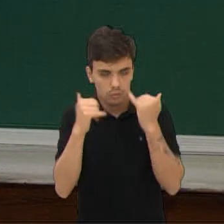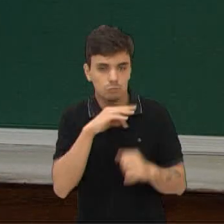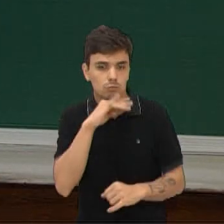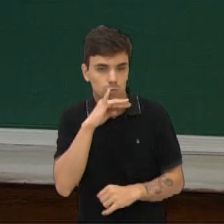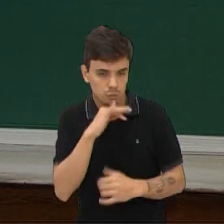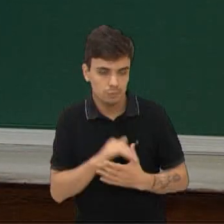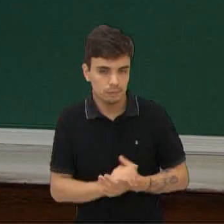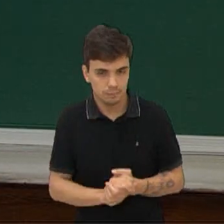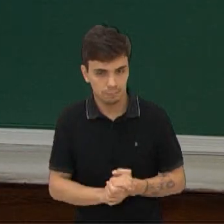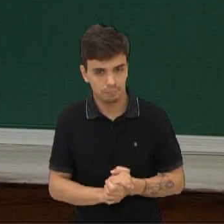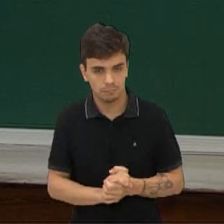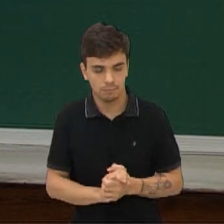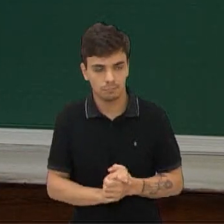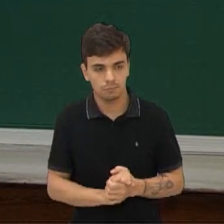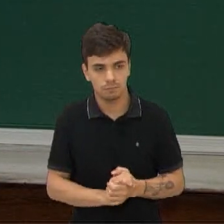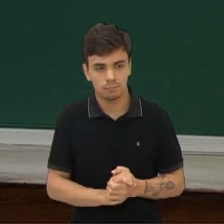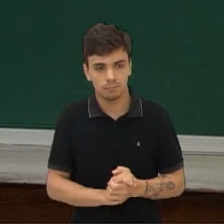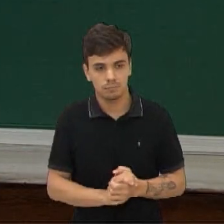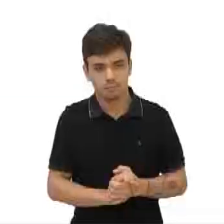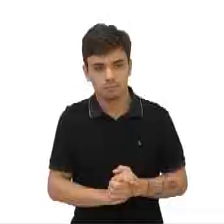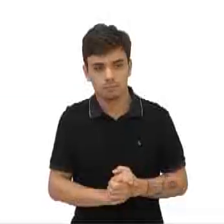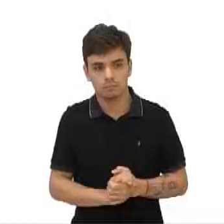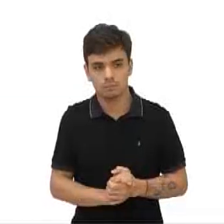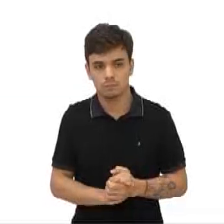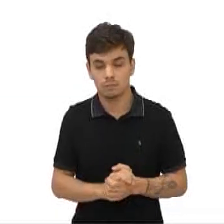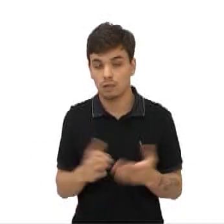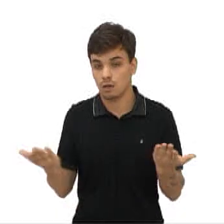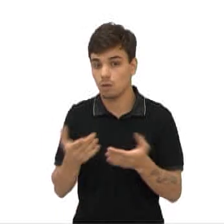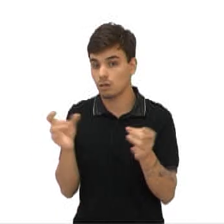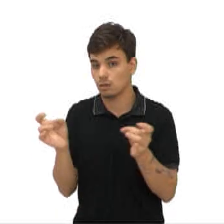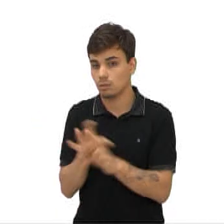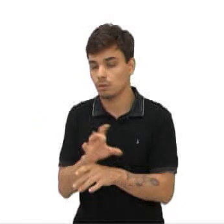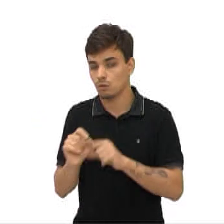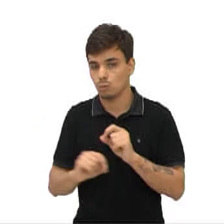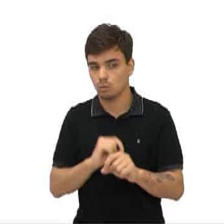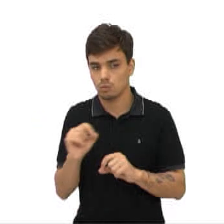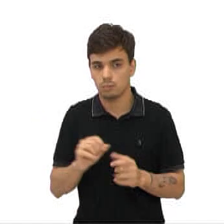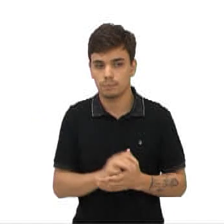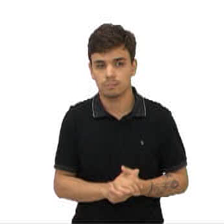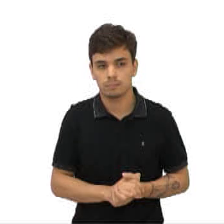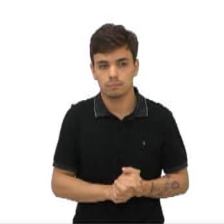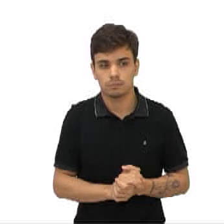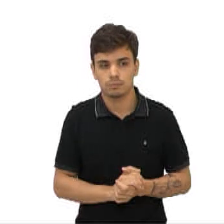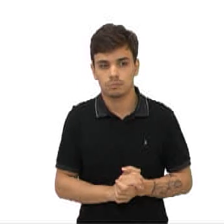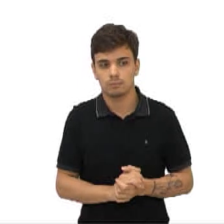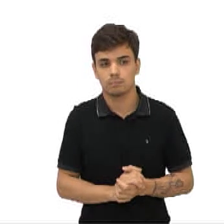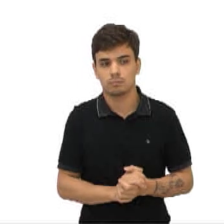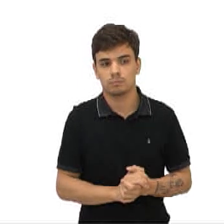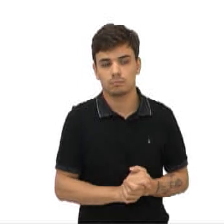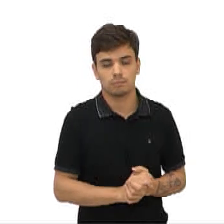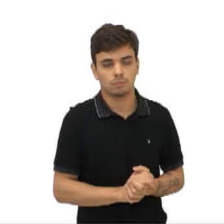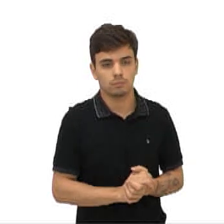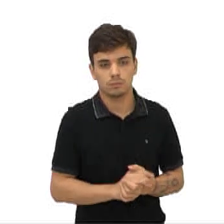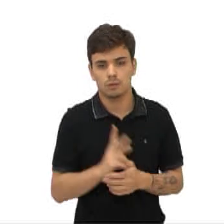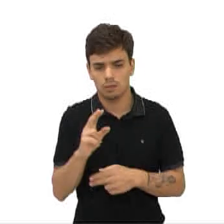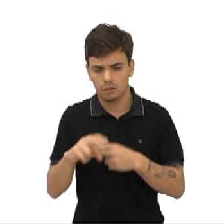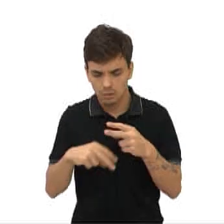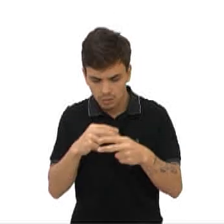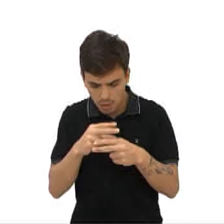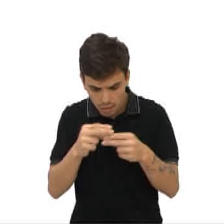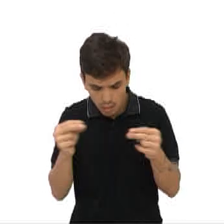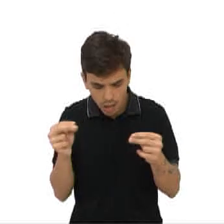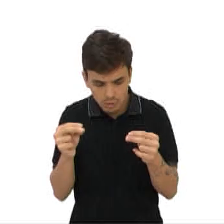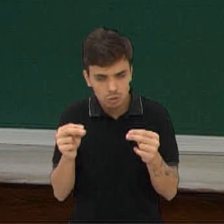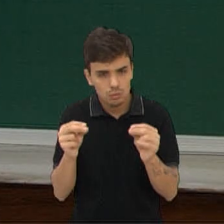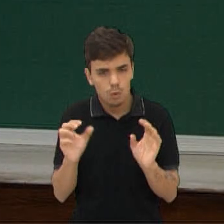Que é a questão da morte. E para terminar aqui, sem que se desfizesse o nosso laço,